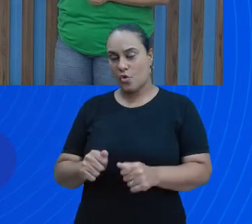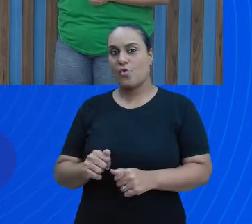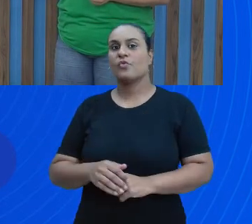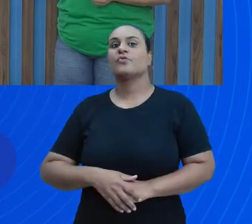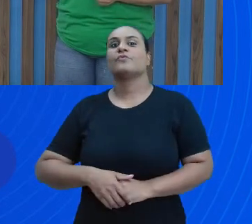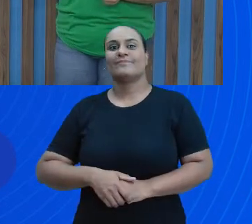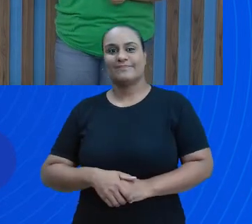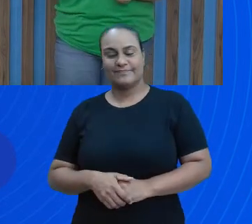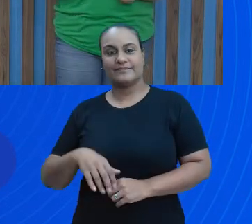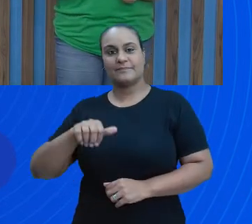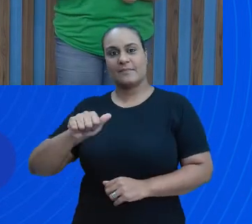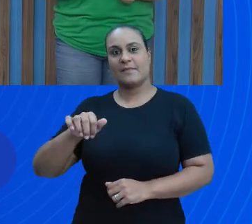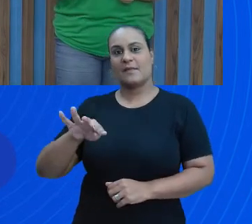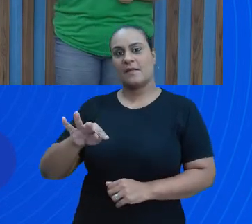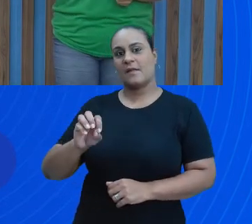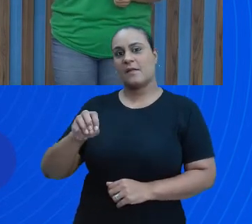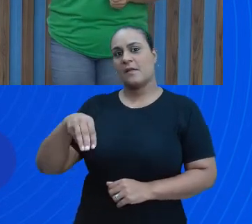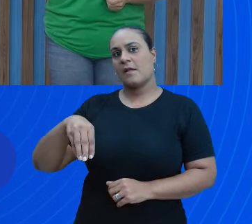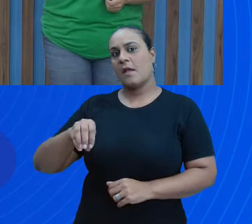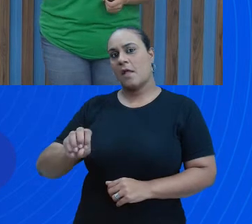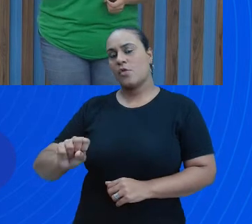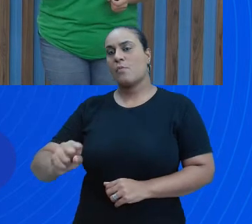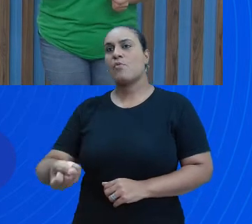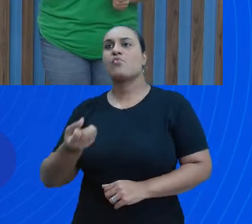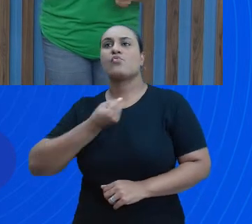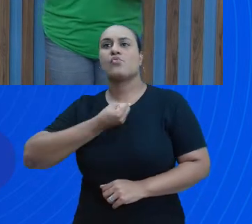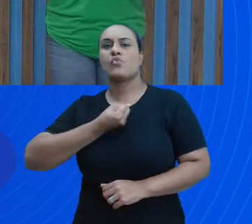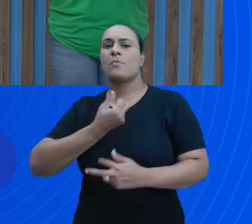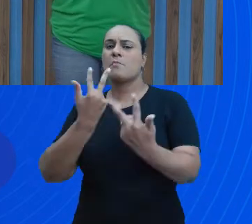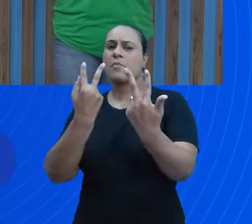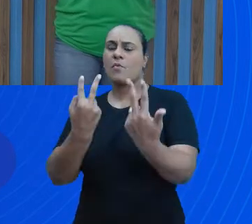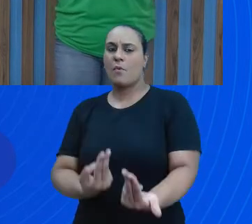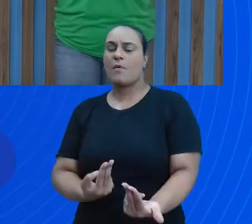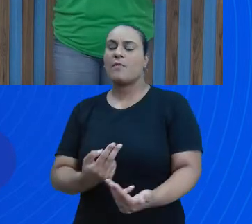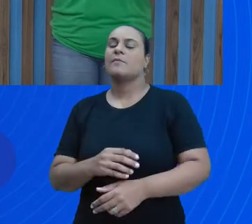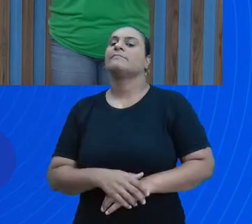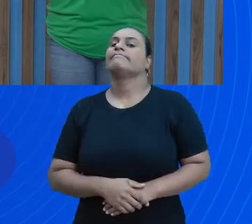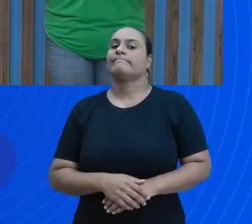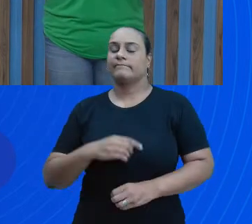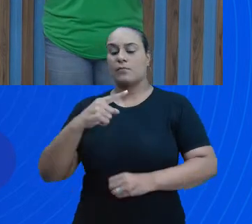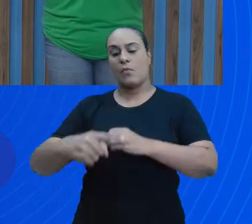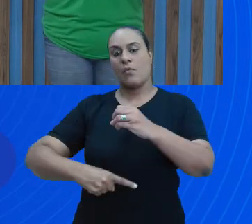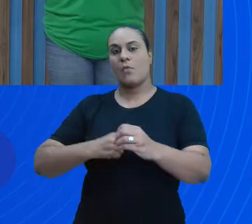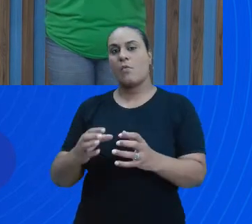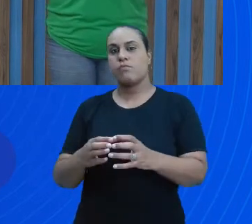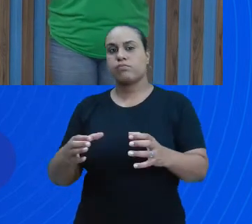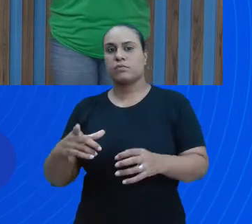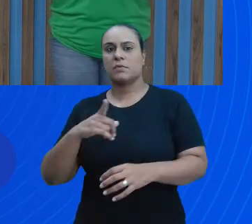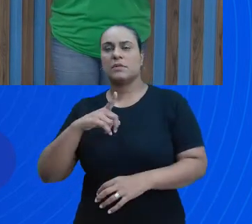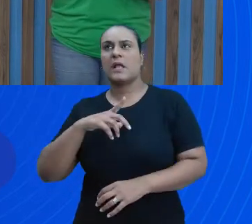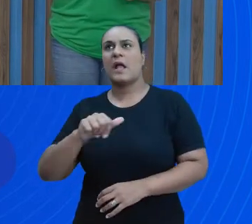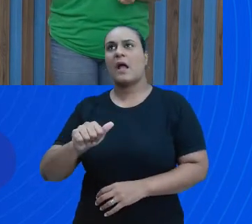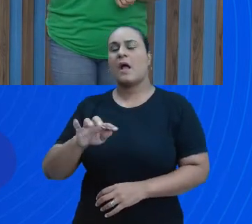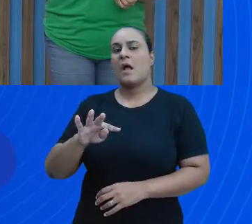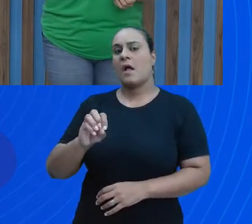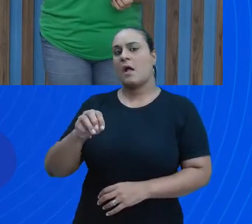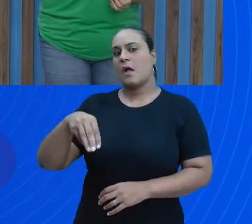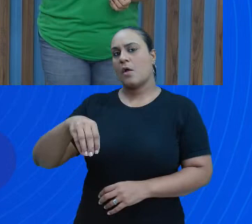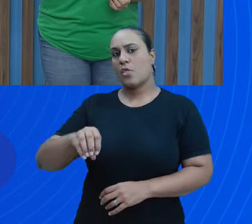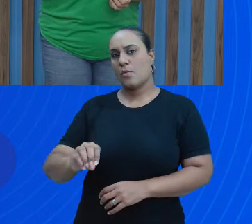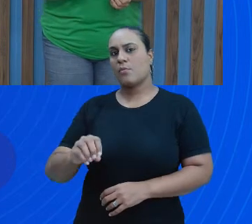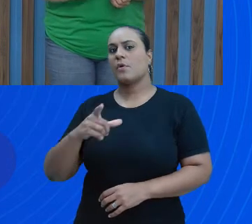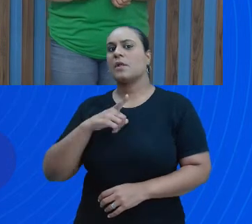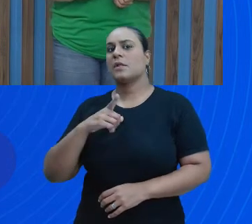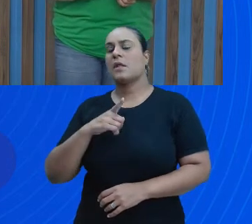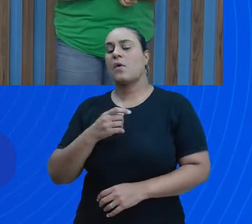têm o mesmo número atômico. Então, um elemento químico vai ser composto aí por átomos que apresentam o